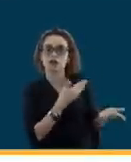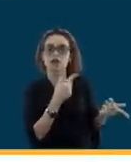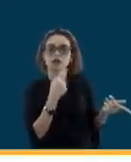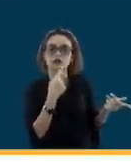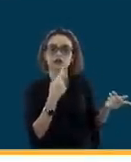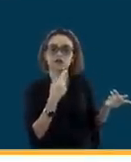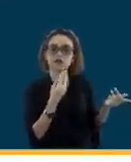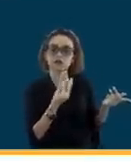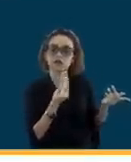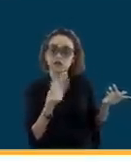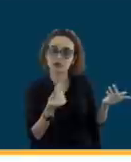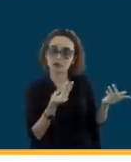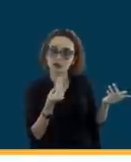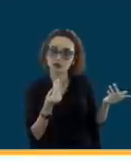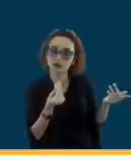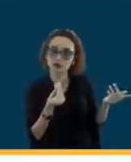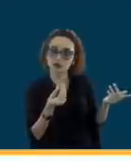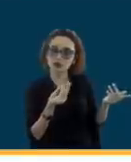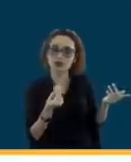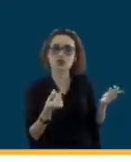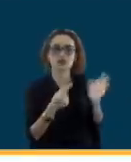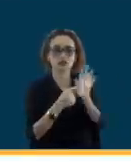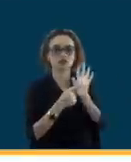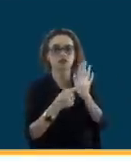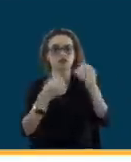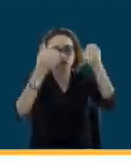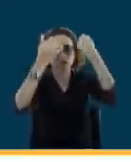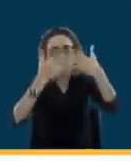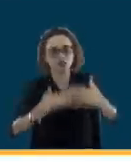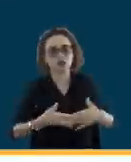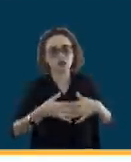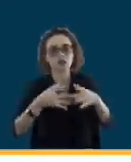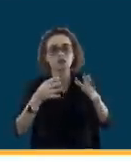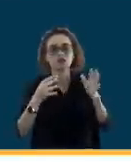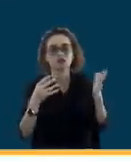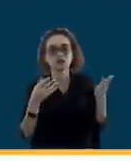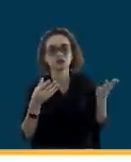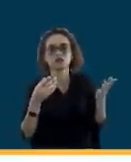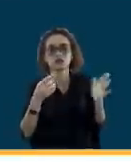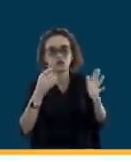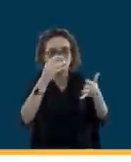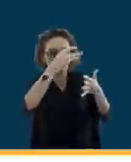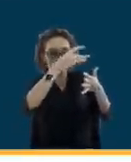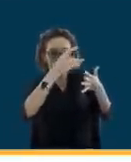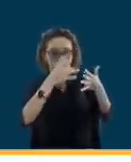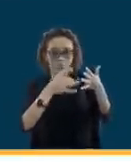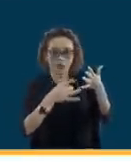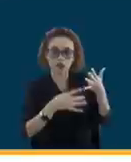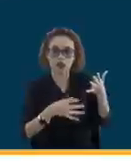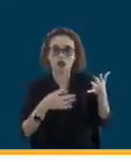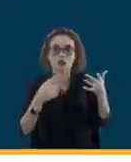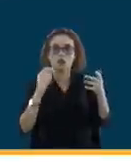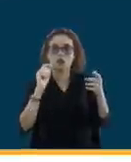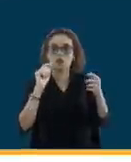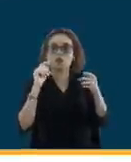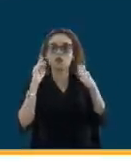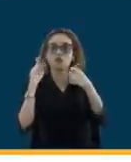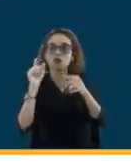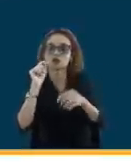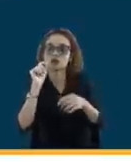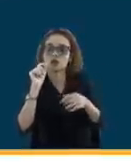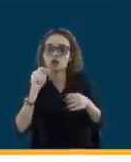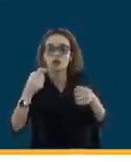digamos, exposto as nossas questões todas relativas à necessidade do aprofundamento